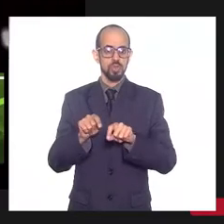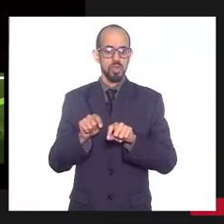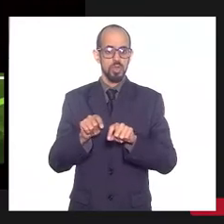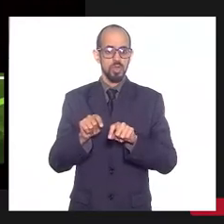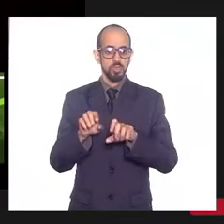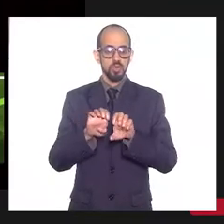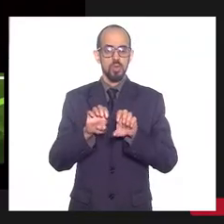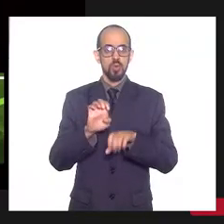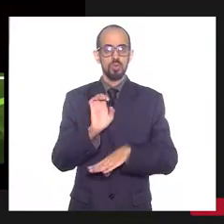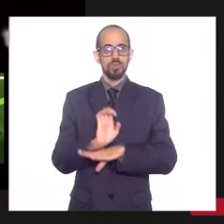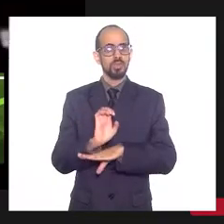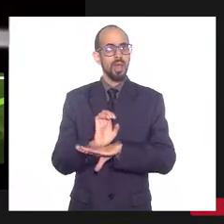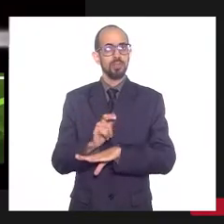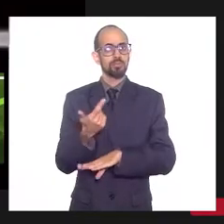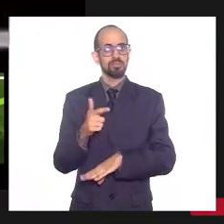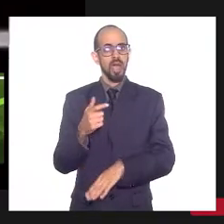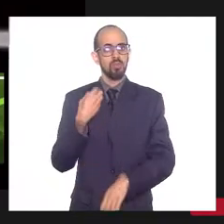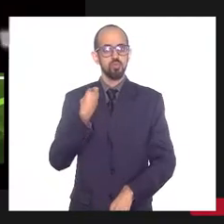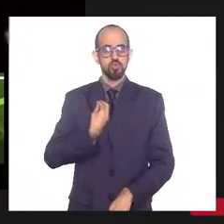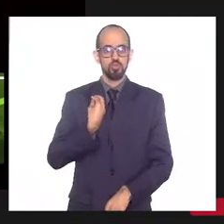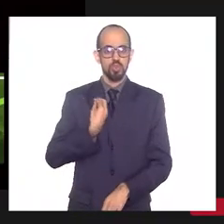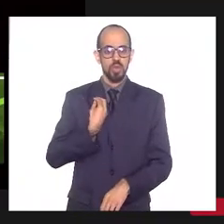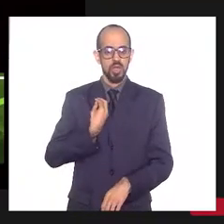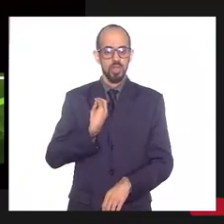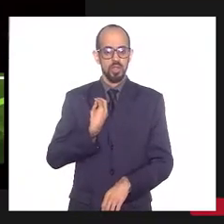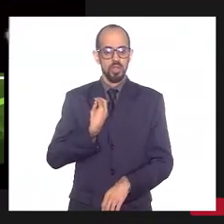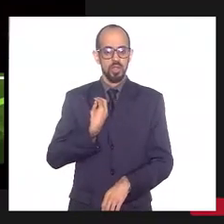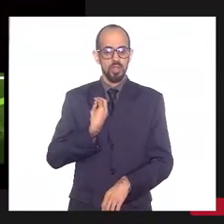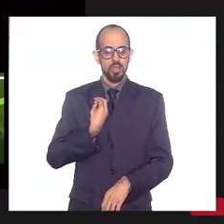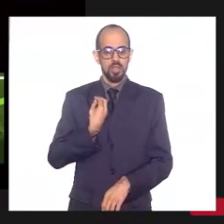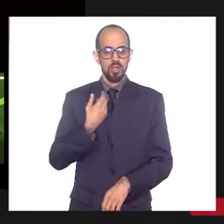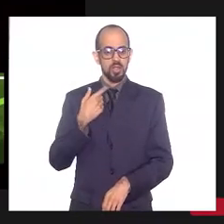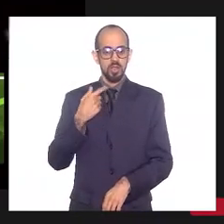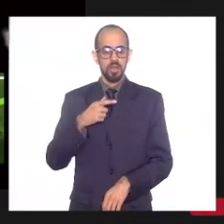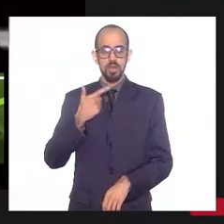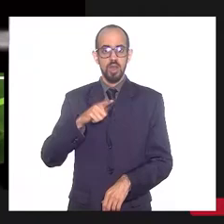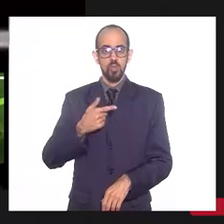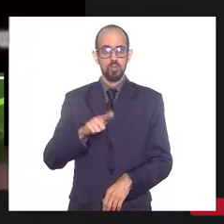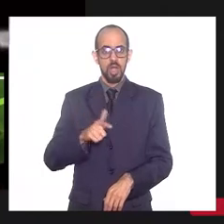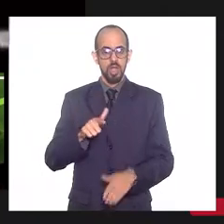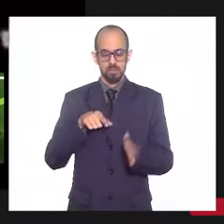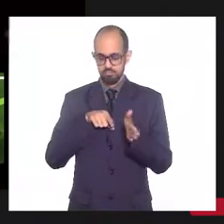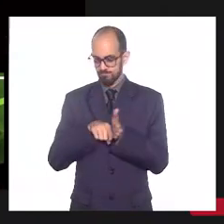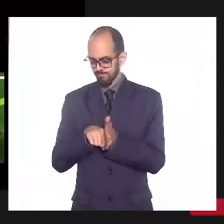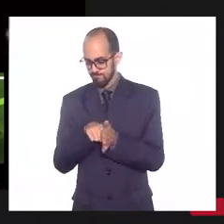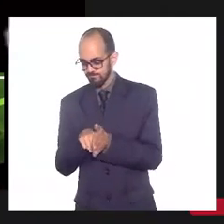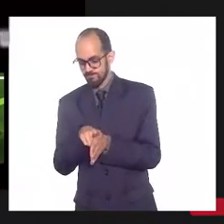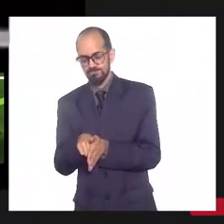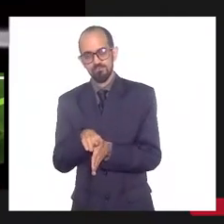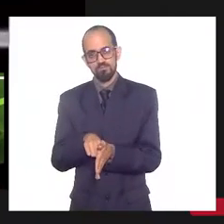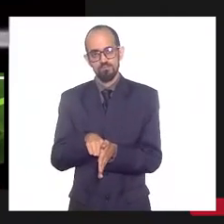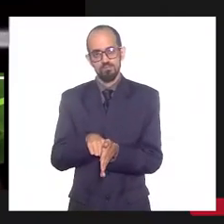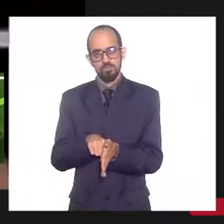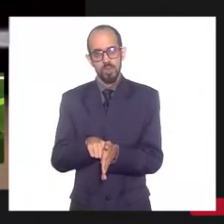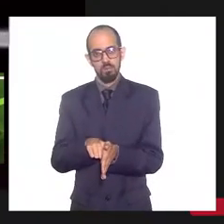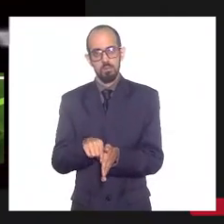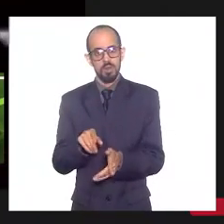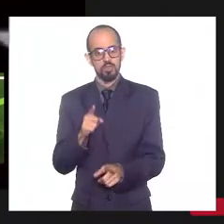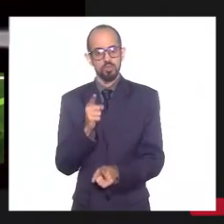estado não funciona o estado não atura nova altura o estado investiga o